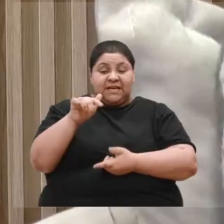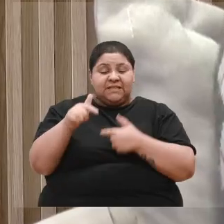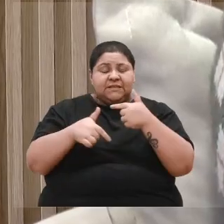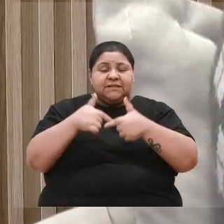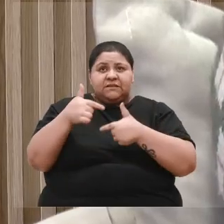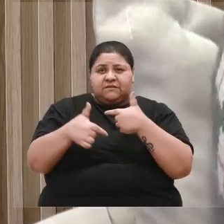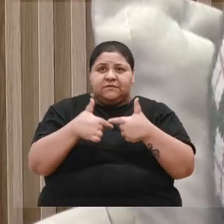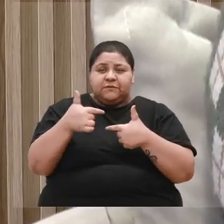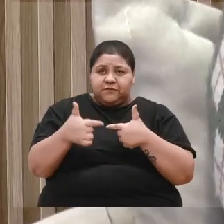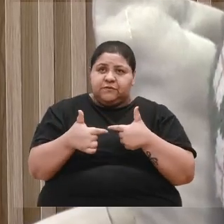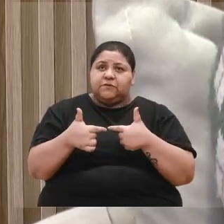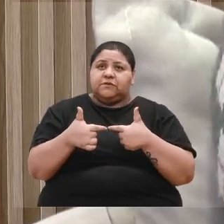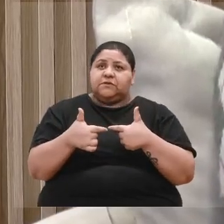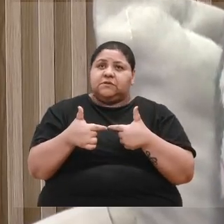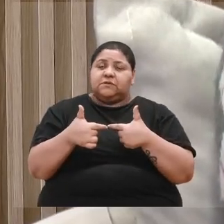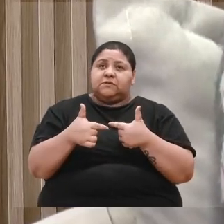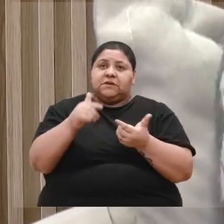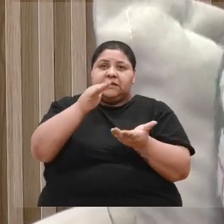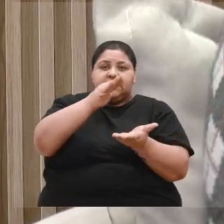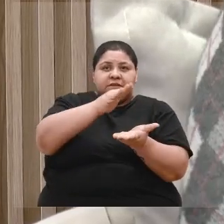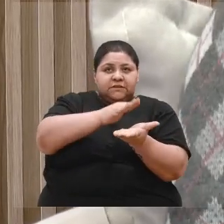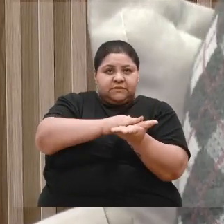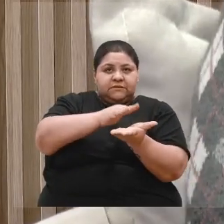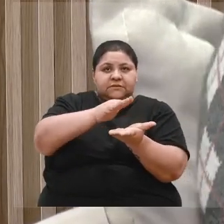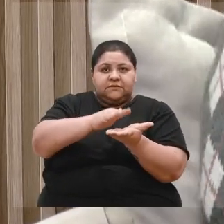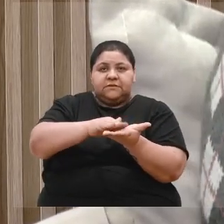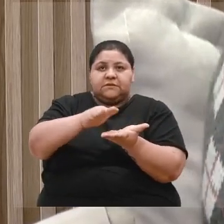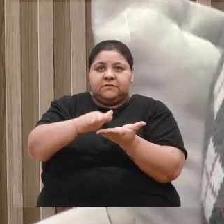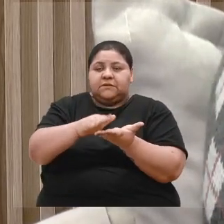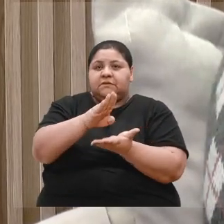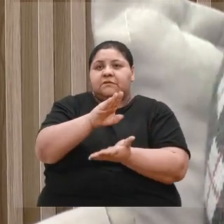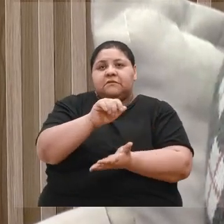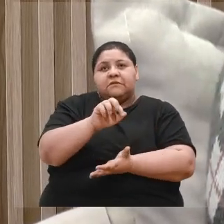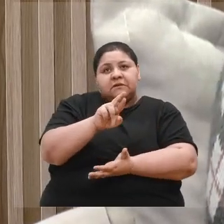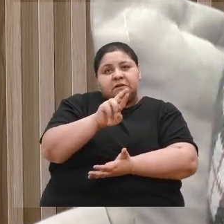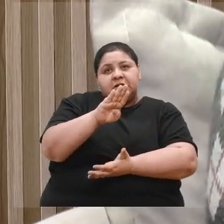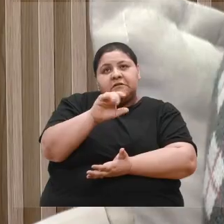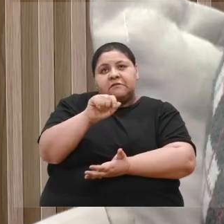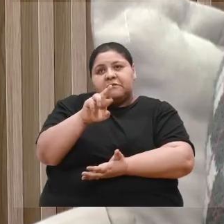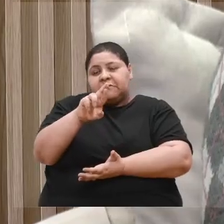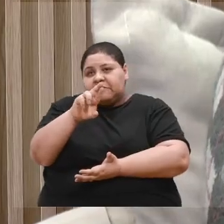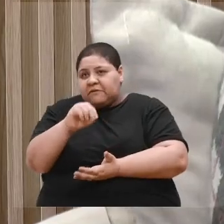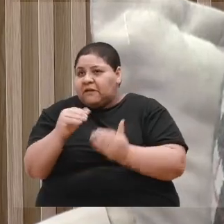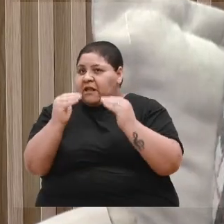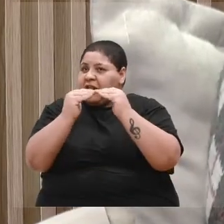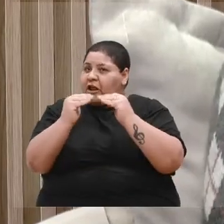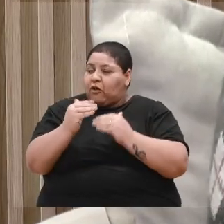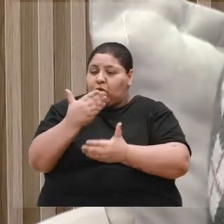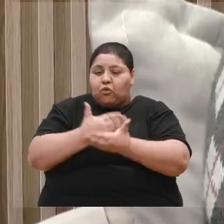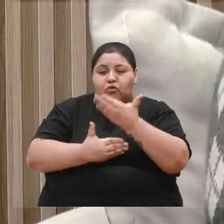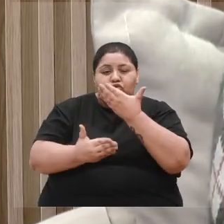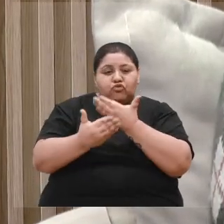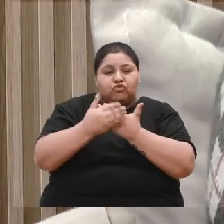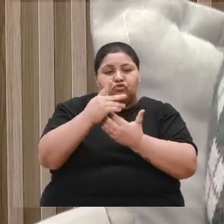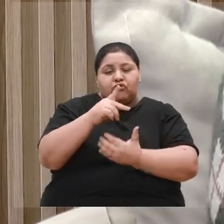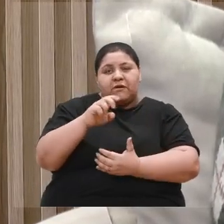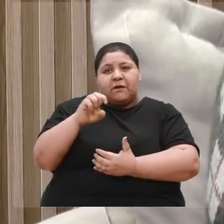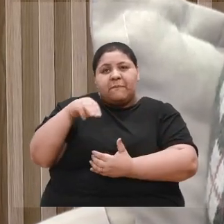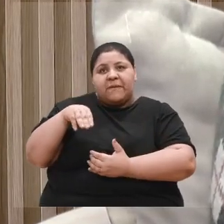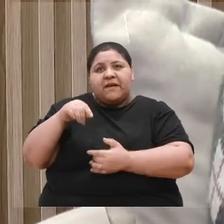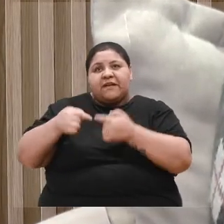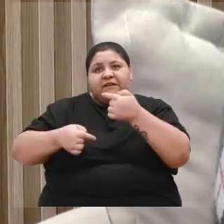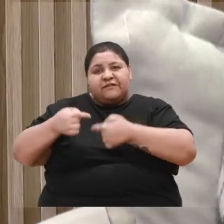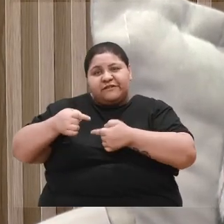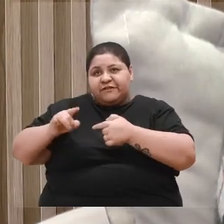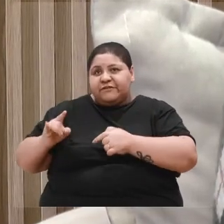esse trabalho, né, essa dissertação da Bárbara, ela vem a calhar com tudo isso que a PEN tem